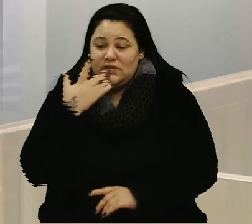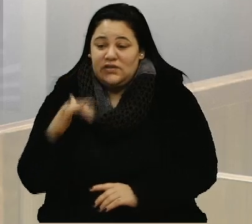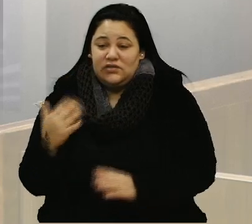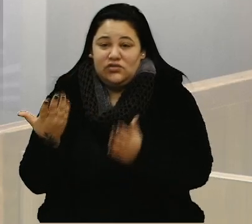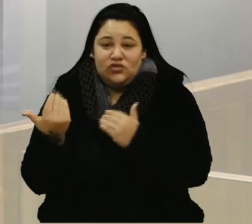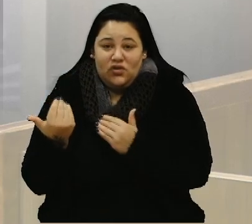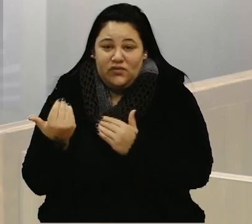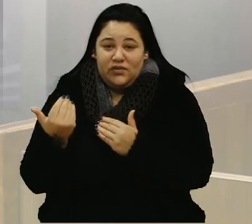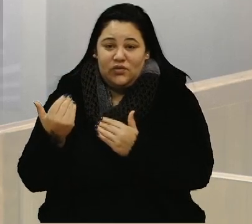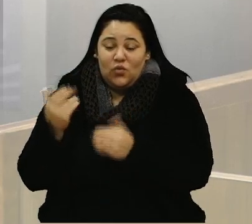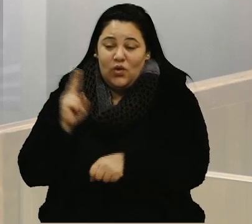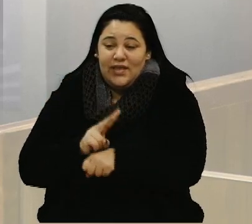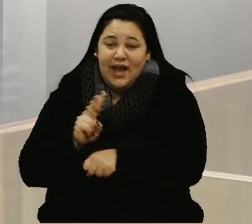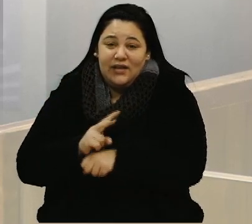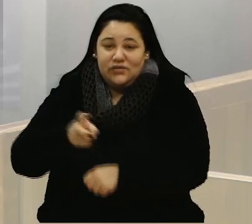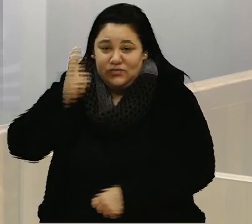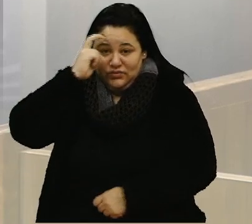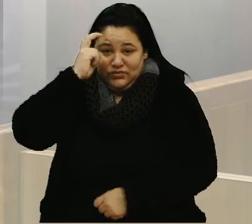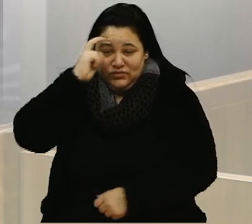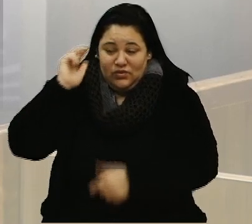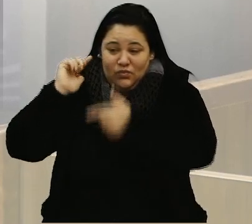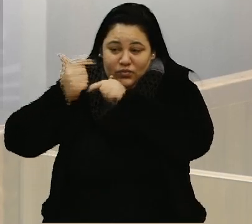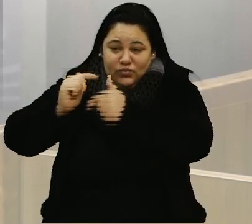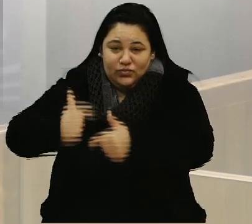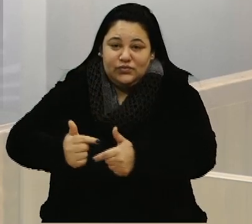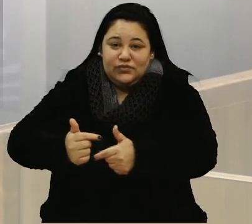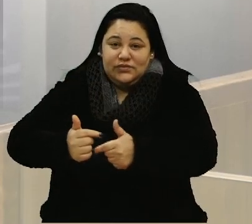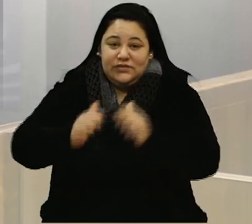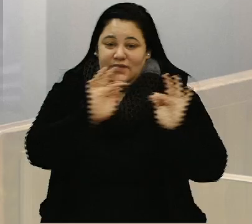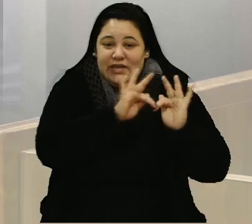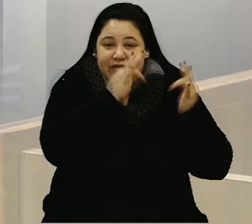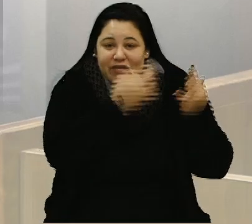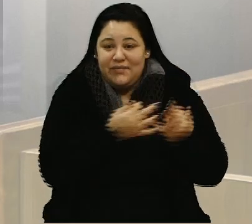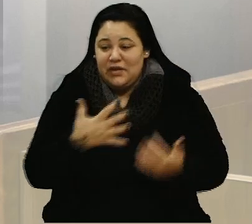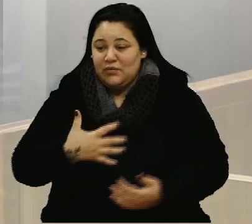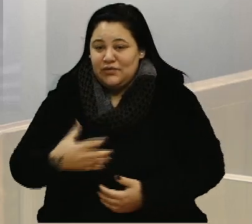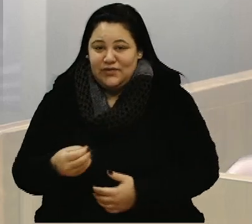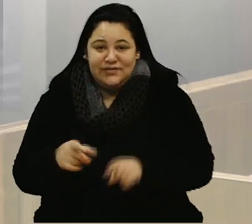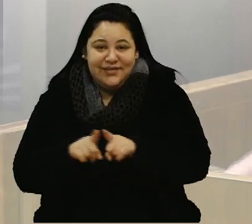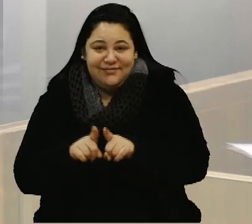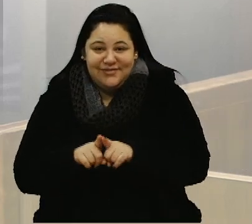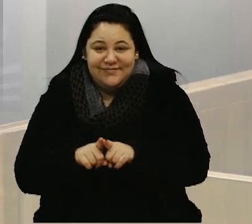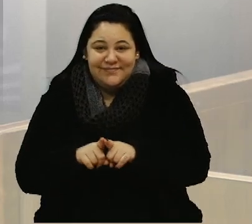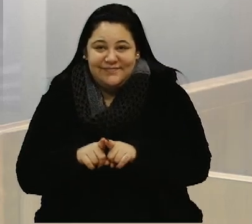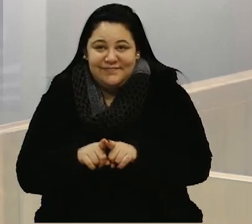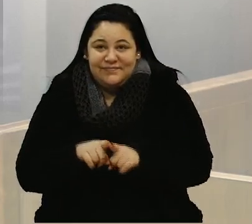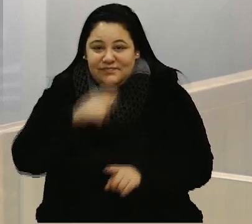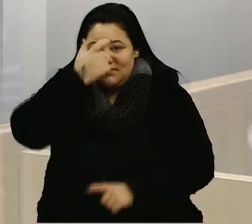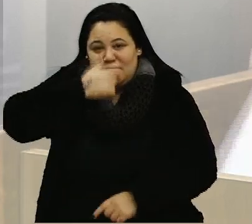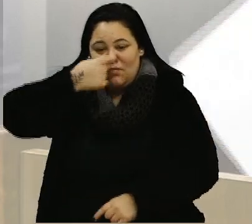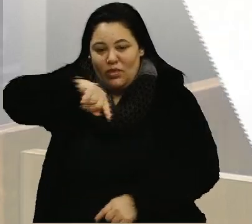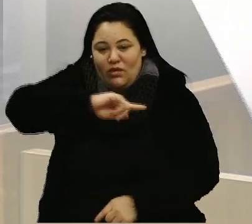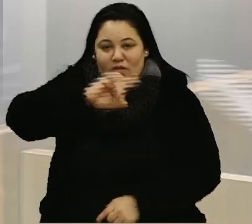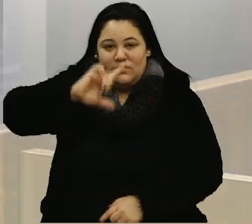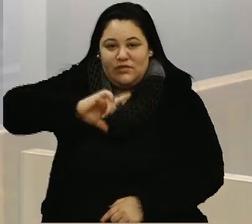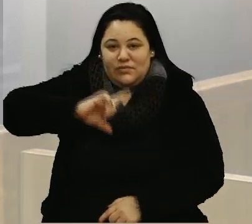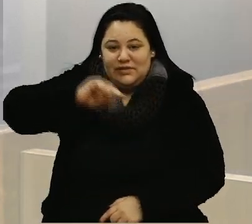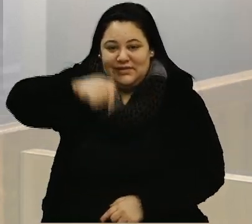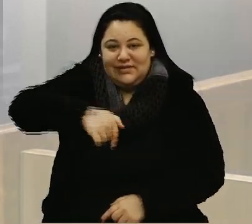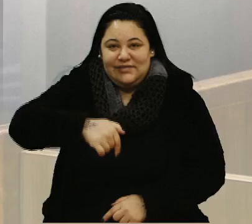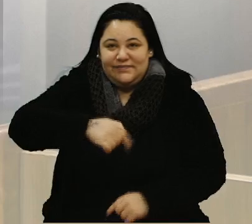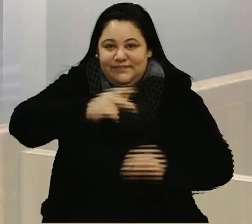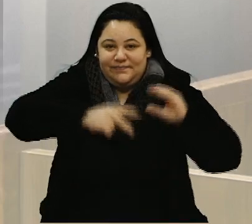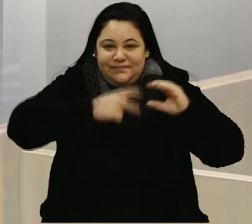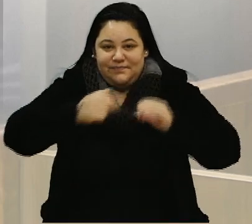nossa cultura, que isso venha de geração para geração. Eu acho que nós temos aqui na casa, inclusive, a assessoria